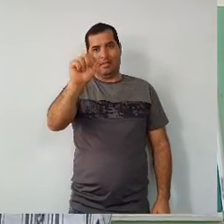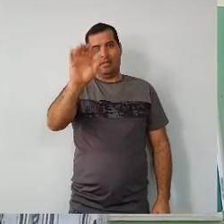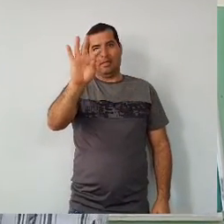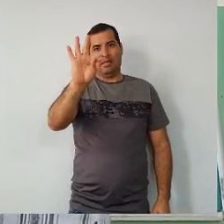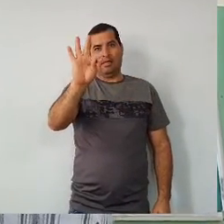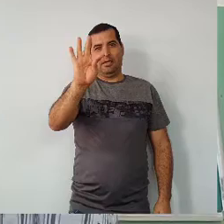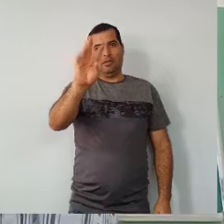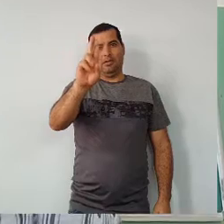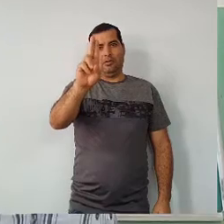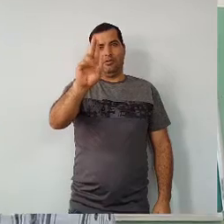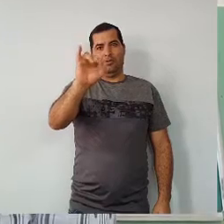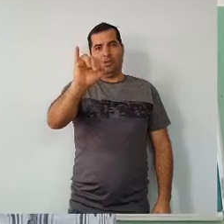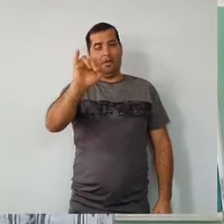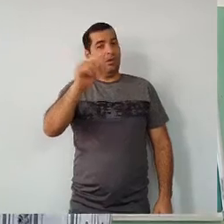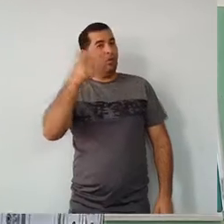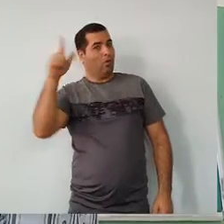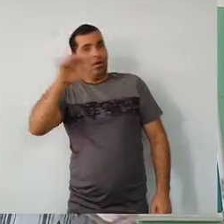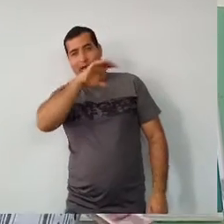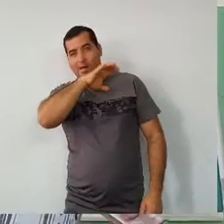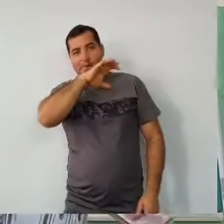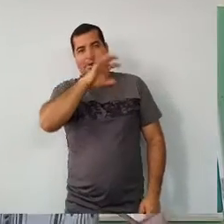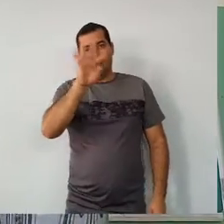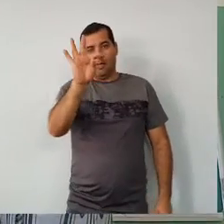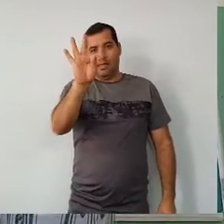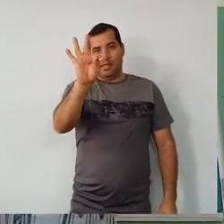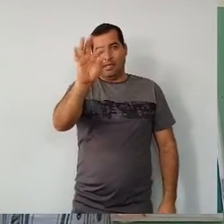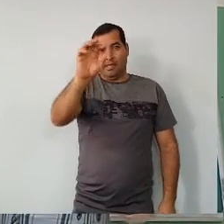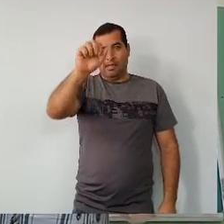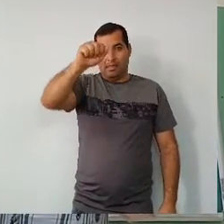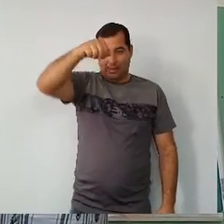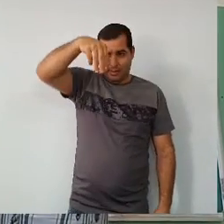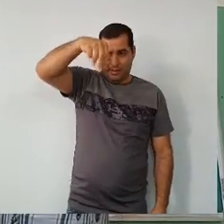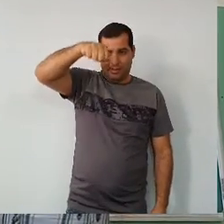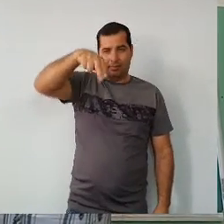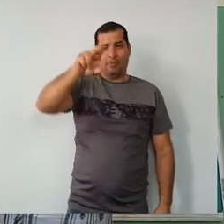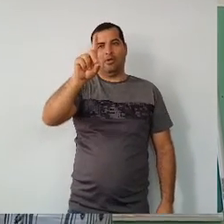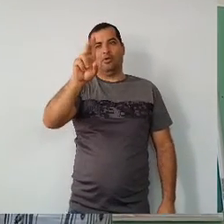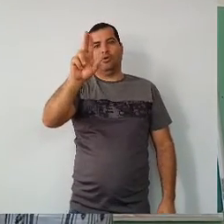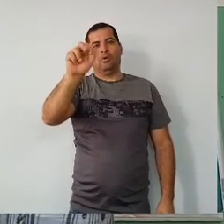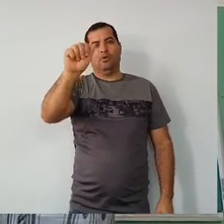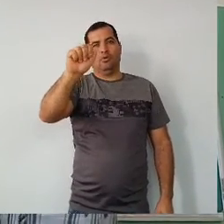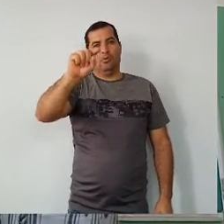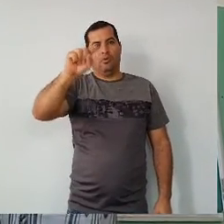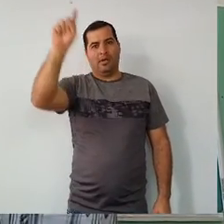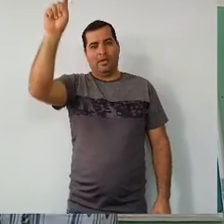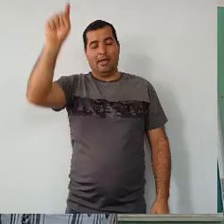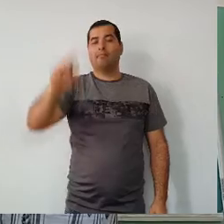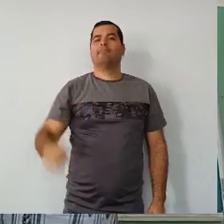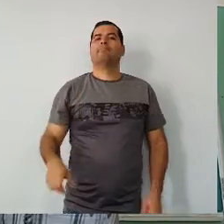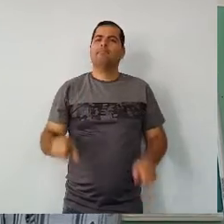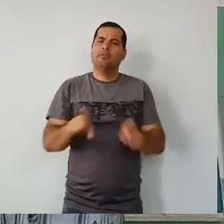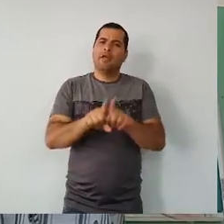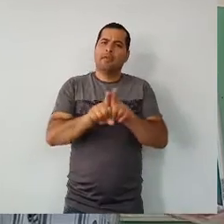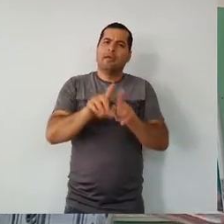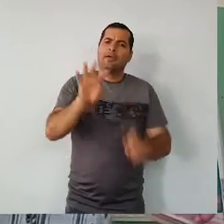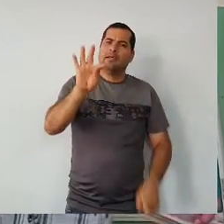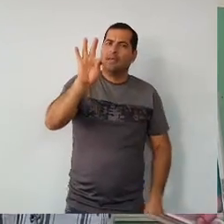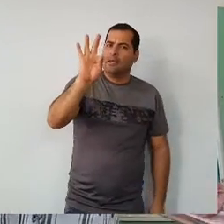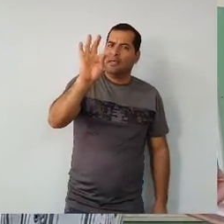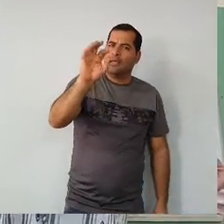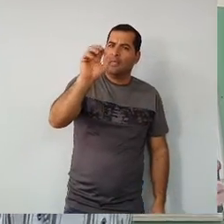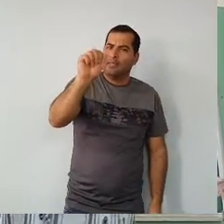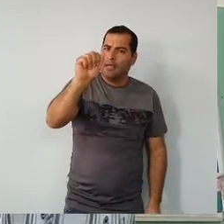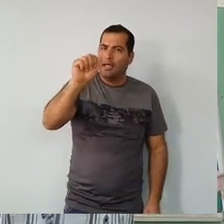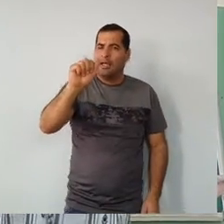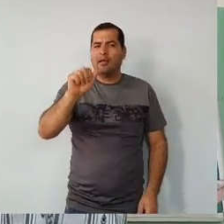né? Tamanduá. Mas eu também posso encontrar essa sílaba tá no